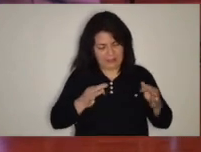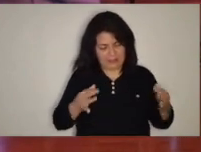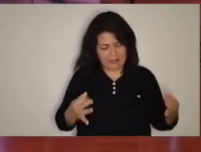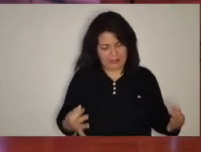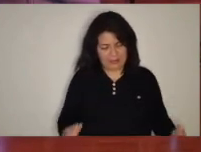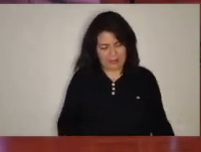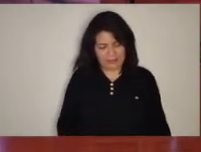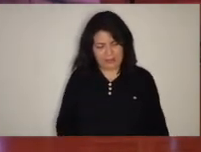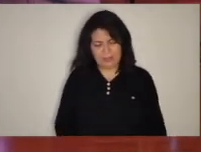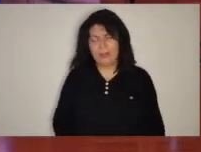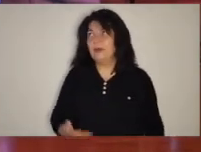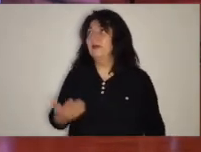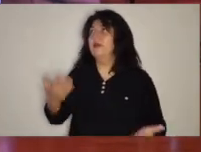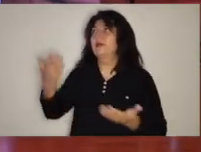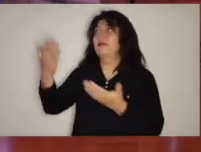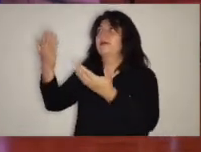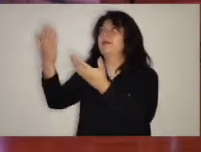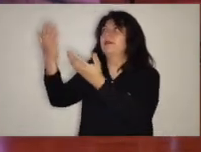queimar